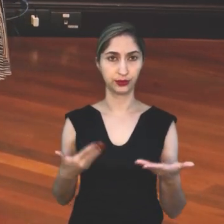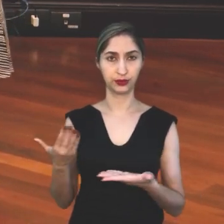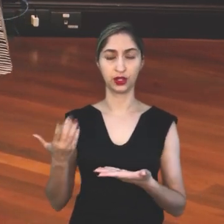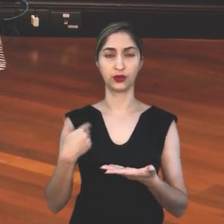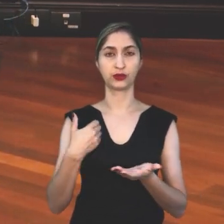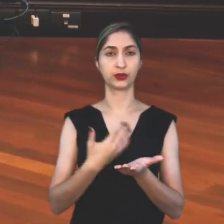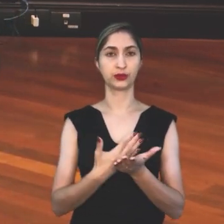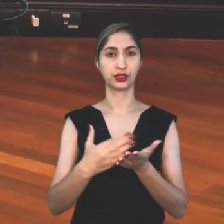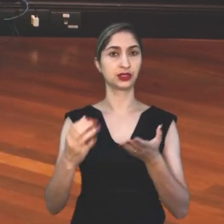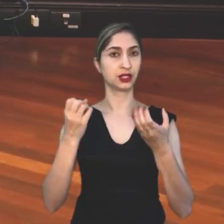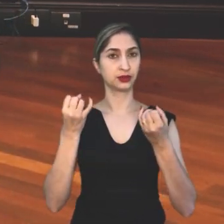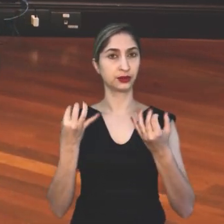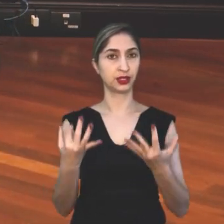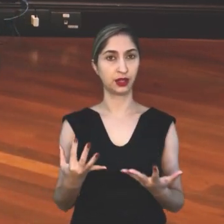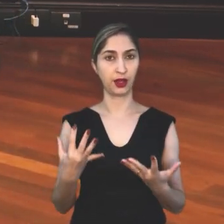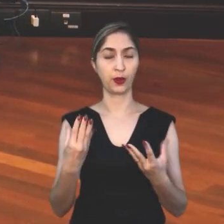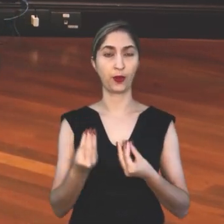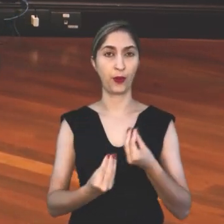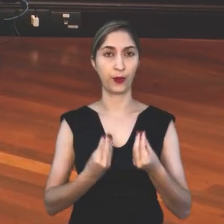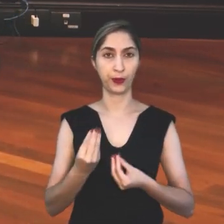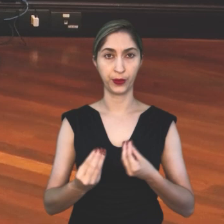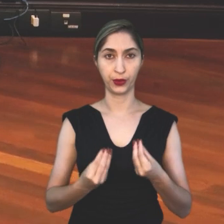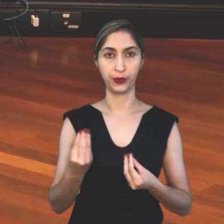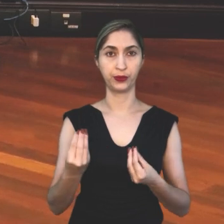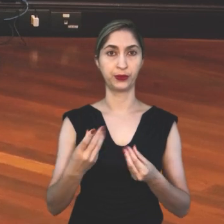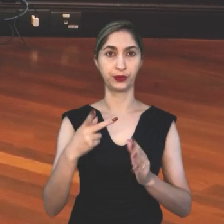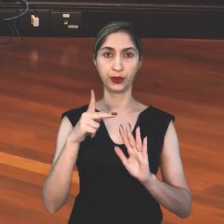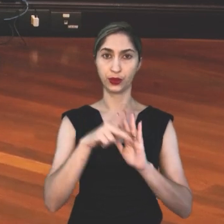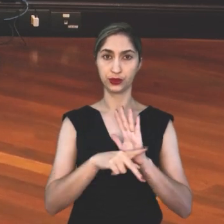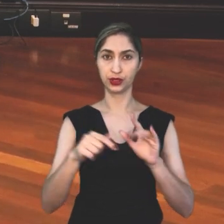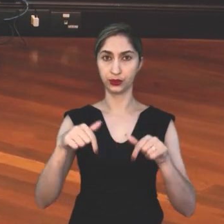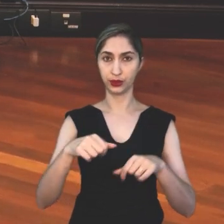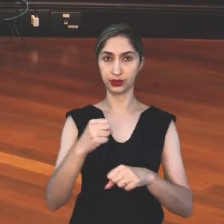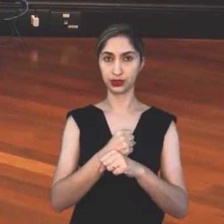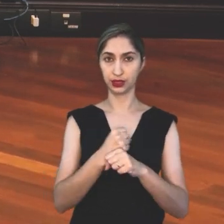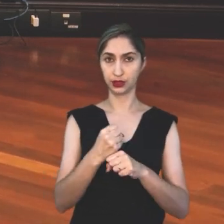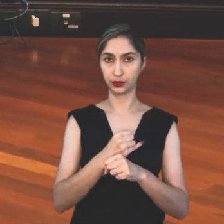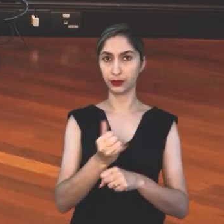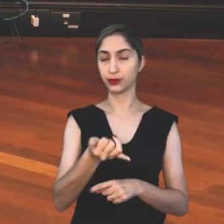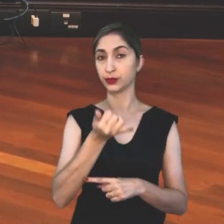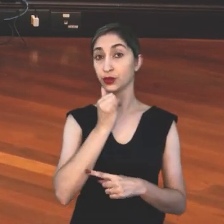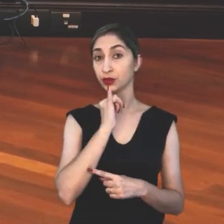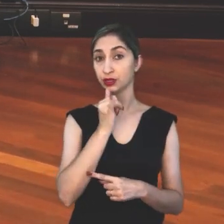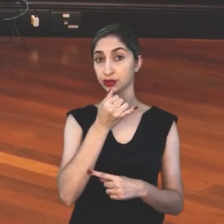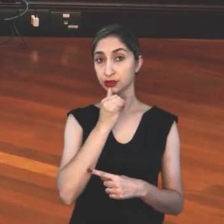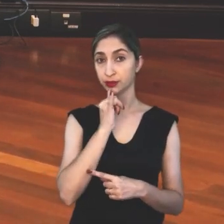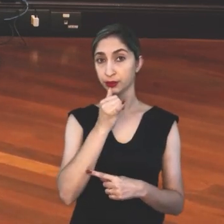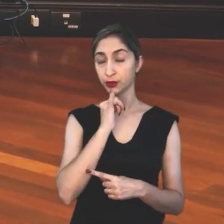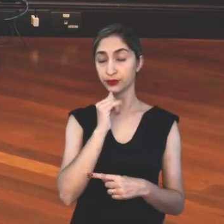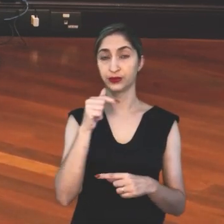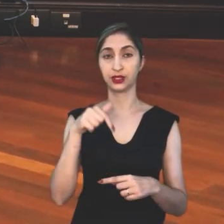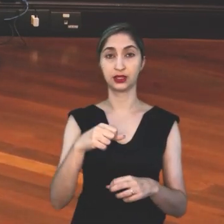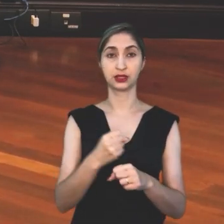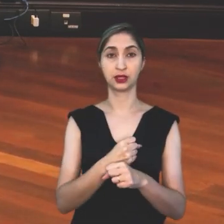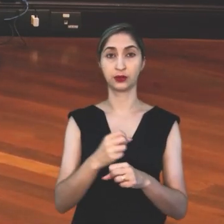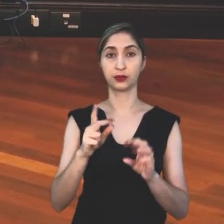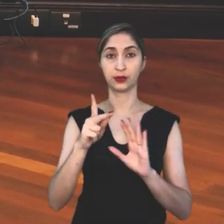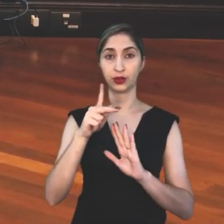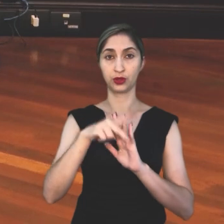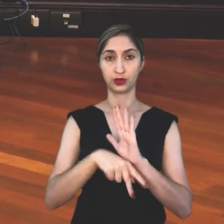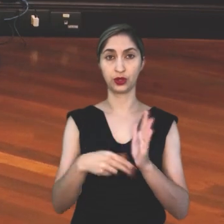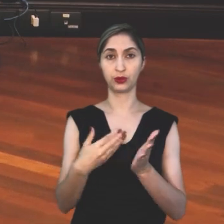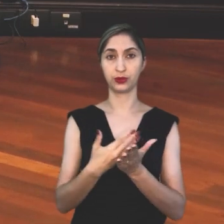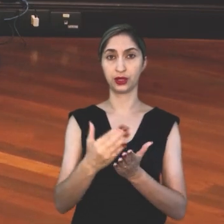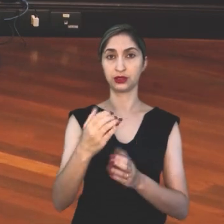é multiplicador. Então, vou começar falando um pouquinho de como que a gente desenvolve. Nesse ano, por exemplo,